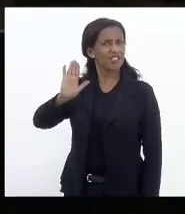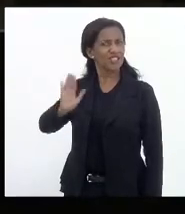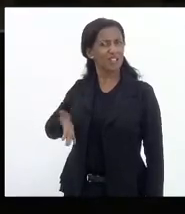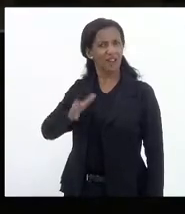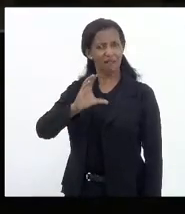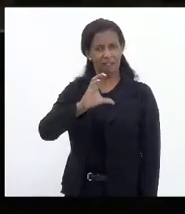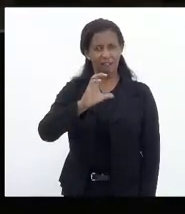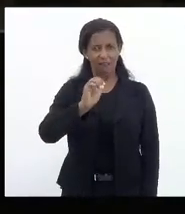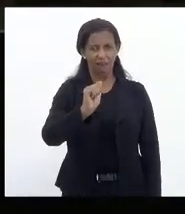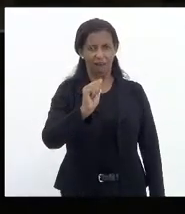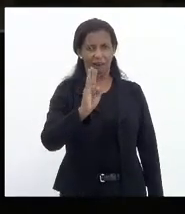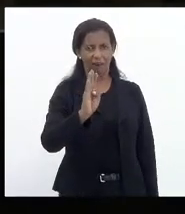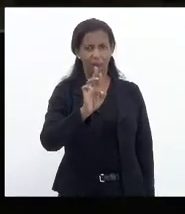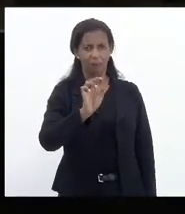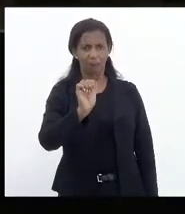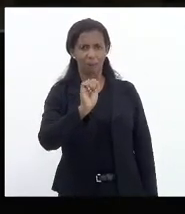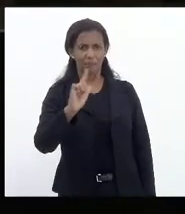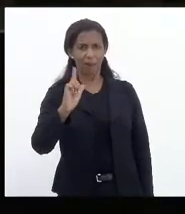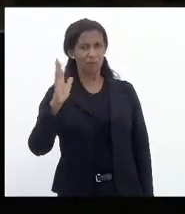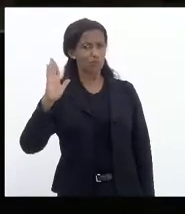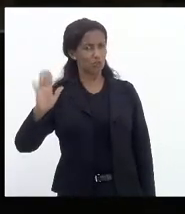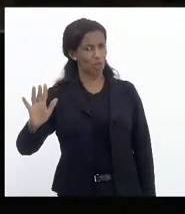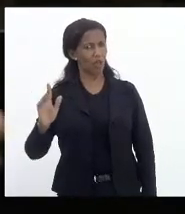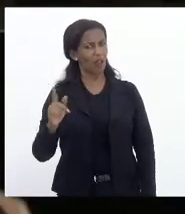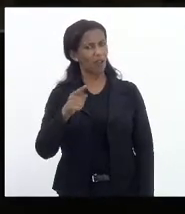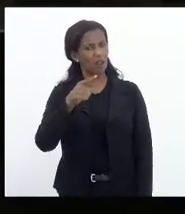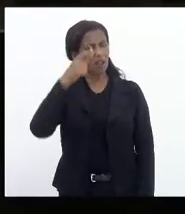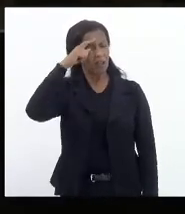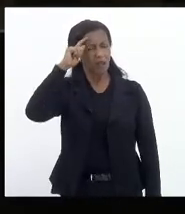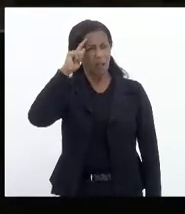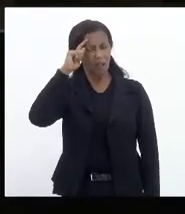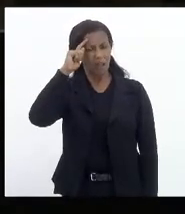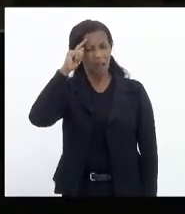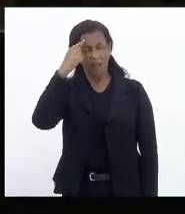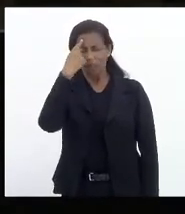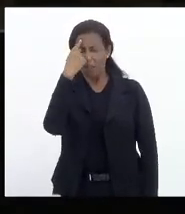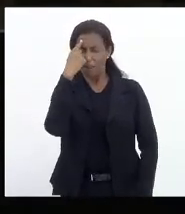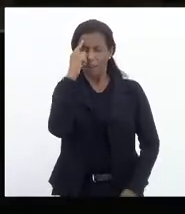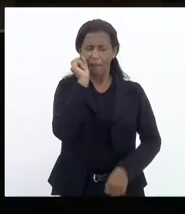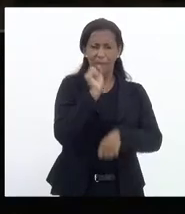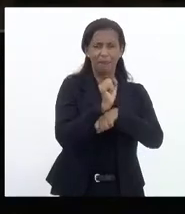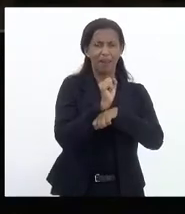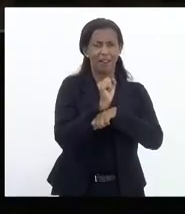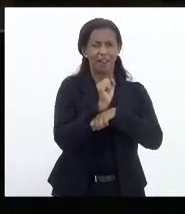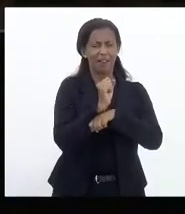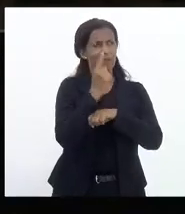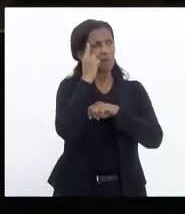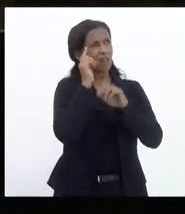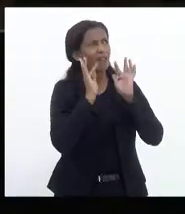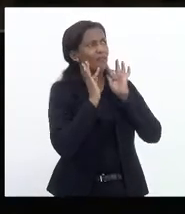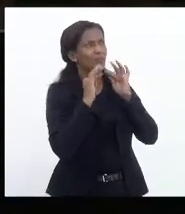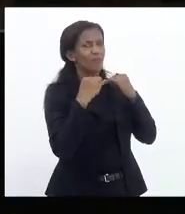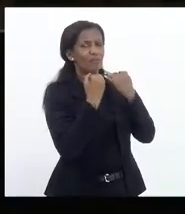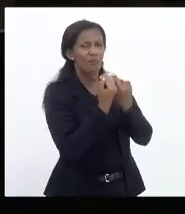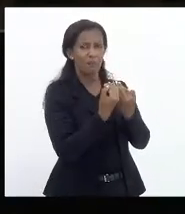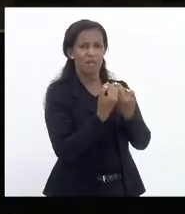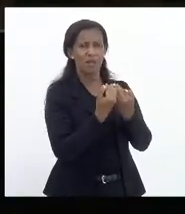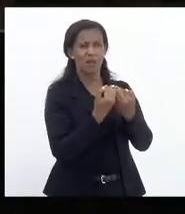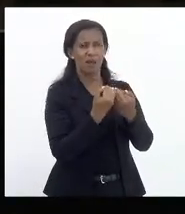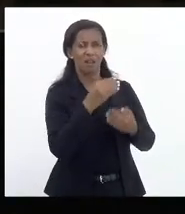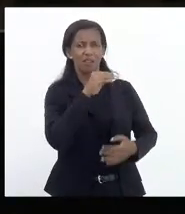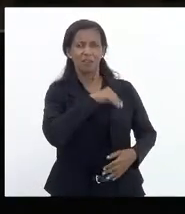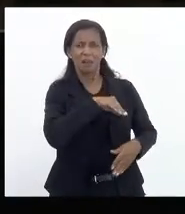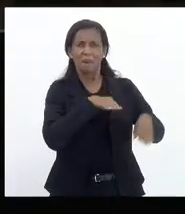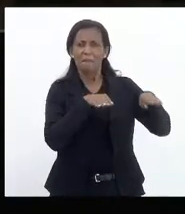Cabral cometeu e ele pare para refletir que ele veio de uma família tá certo de classe